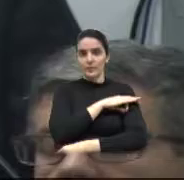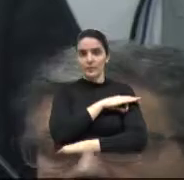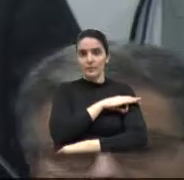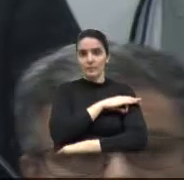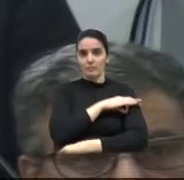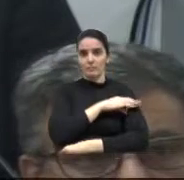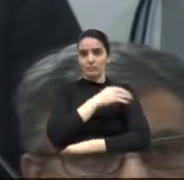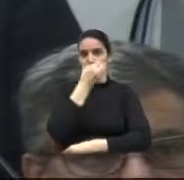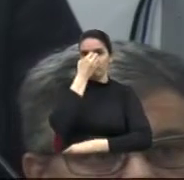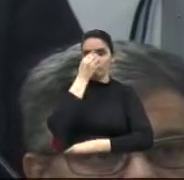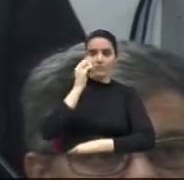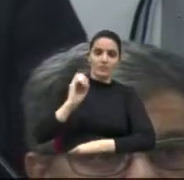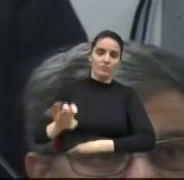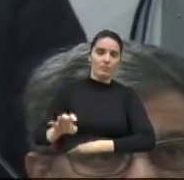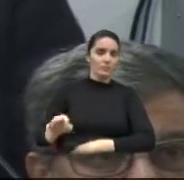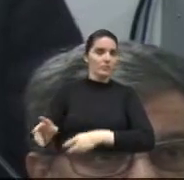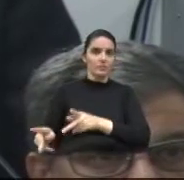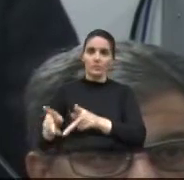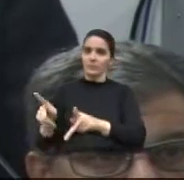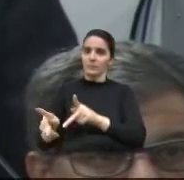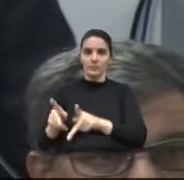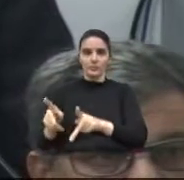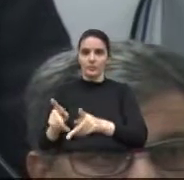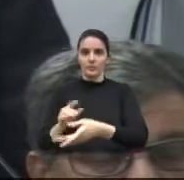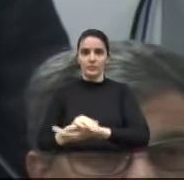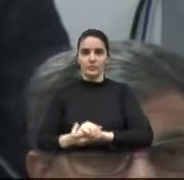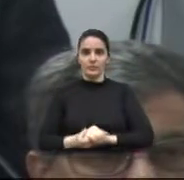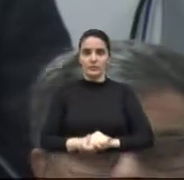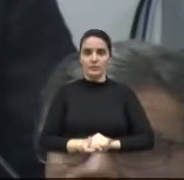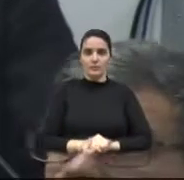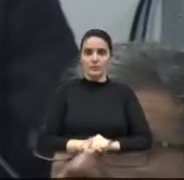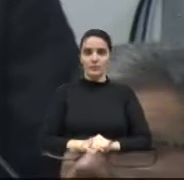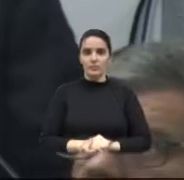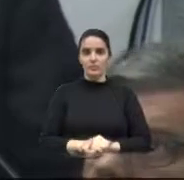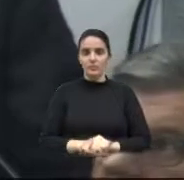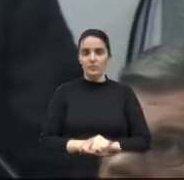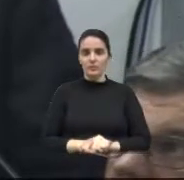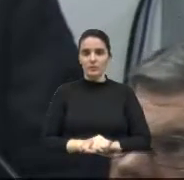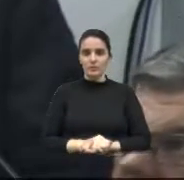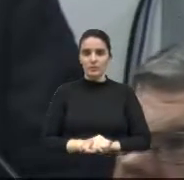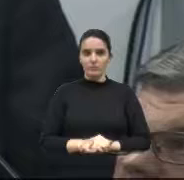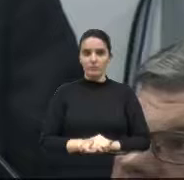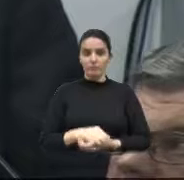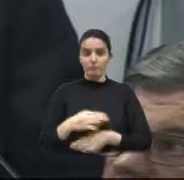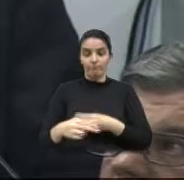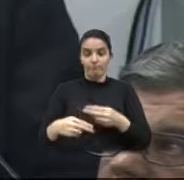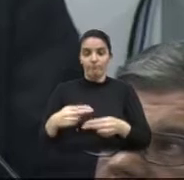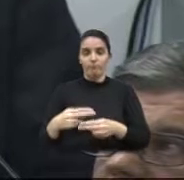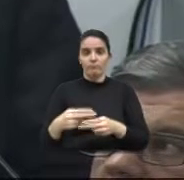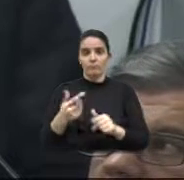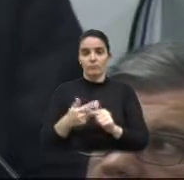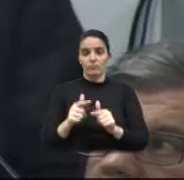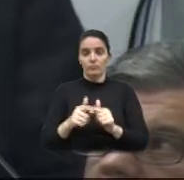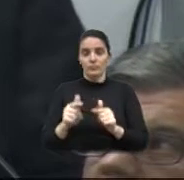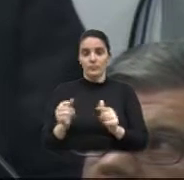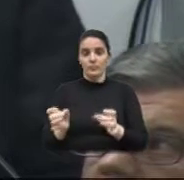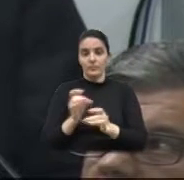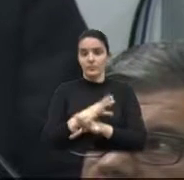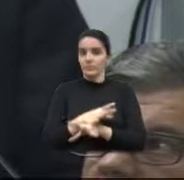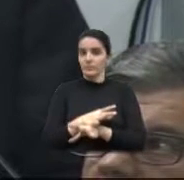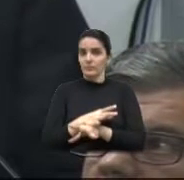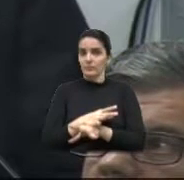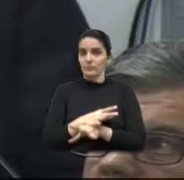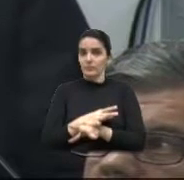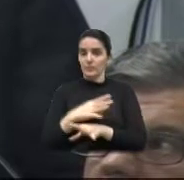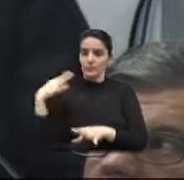pior como a gente trata o nosso bichinho de estimação. Então que essa solução venha logo. Já falou que vai mudar de casa, eu acho que não é